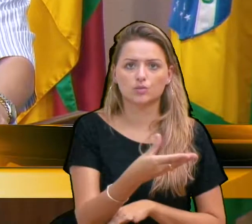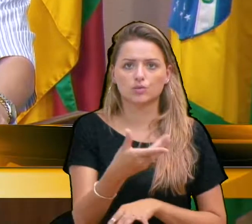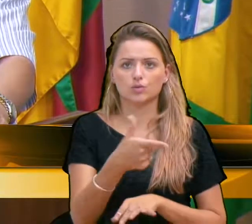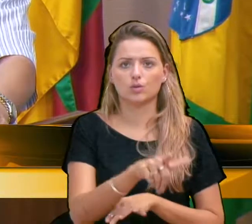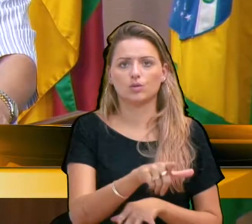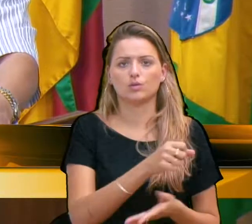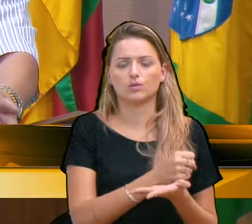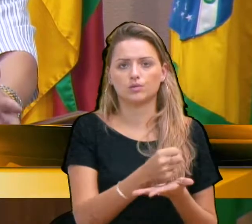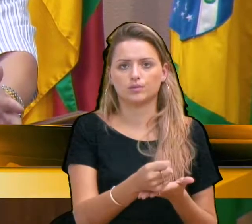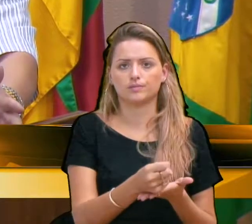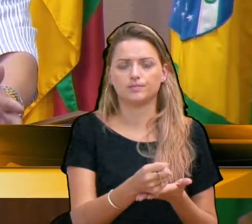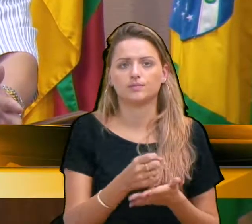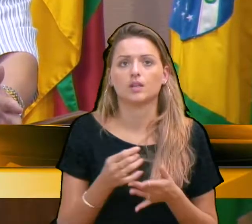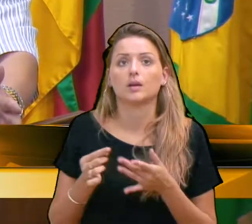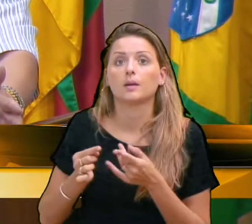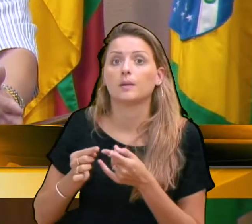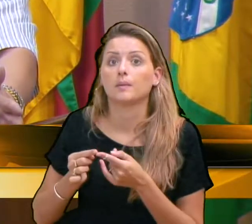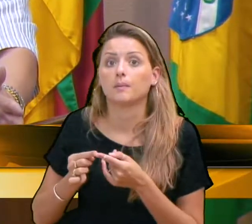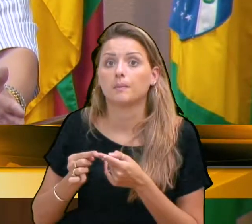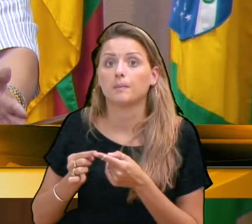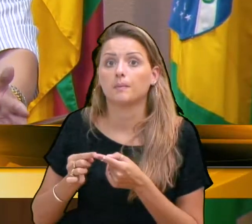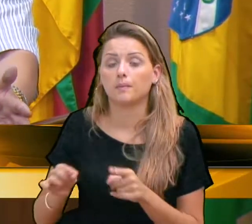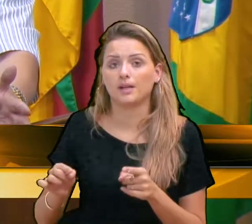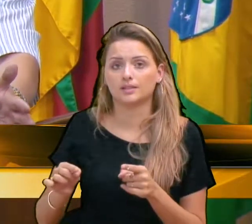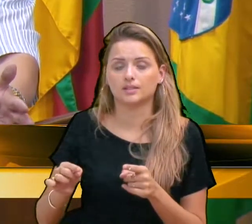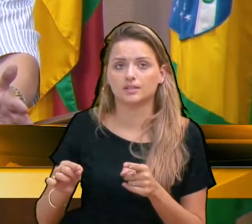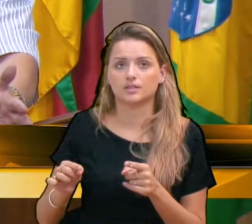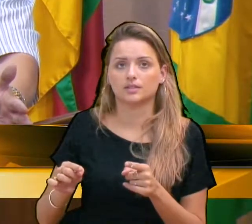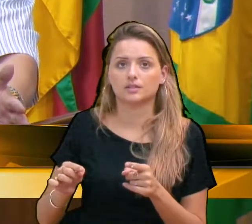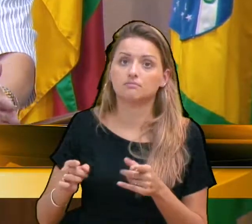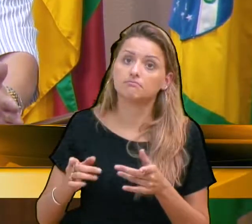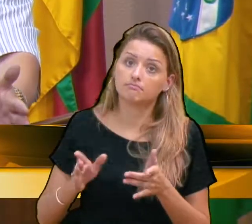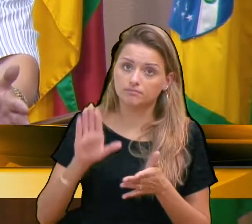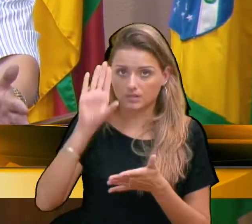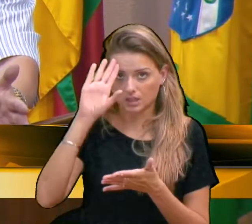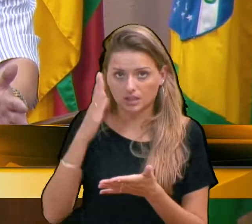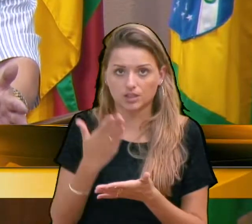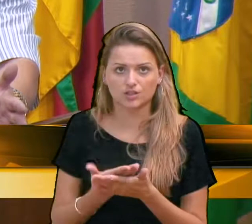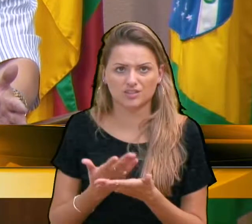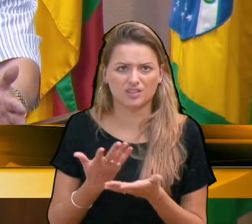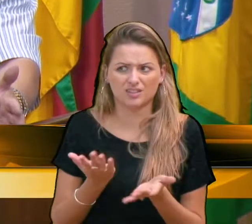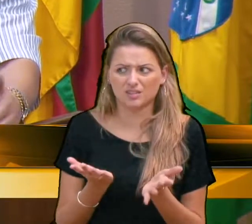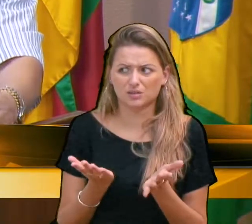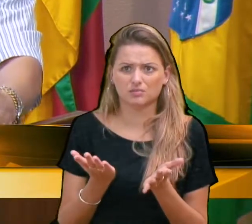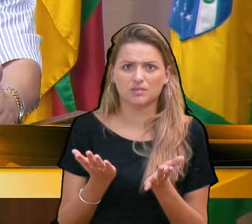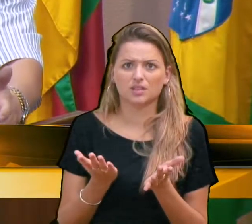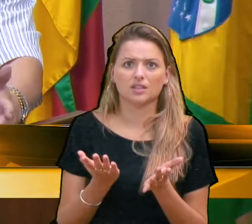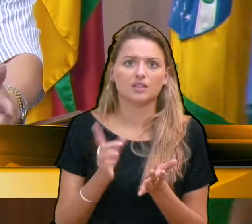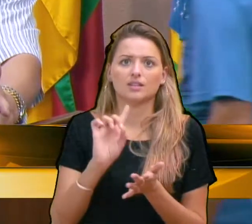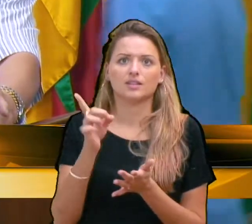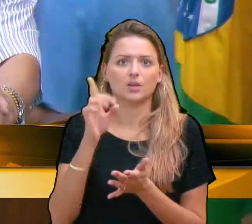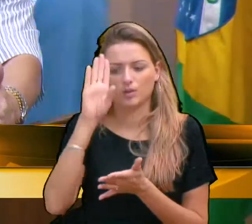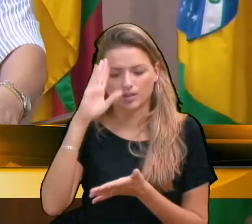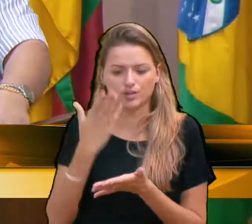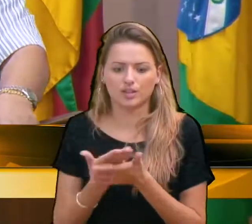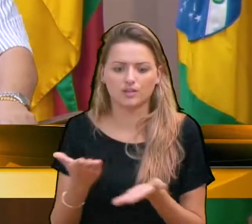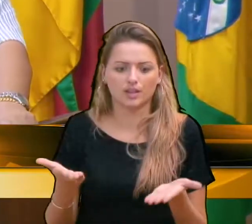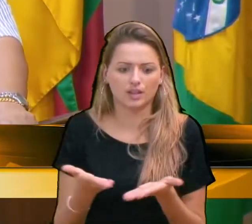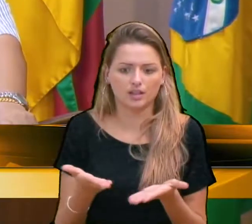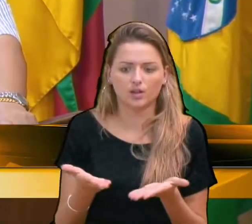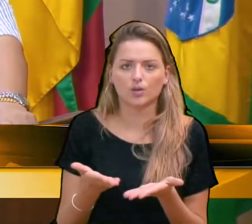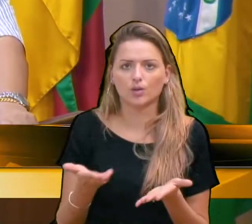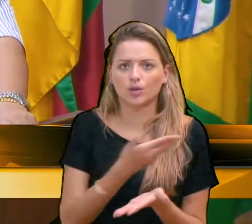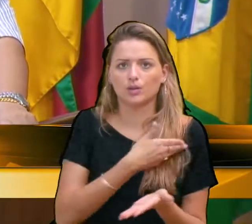convênio. Mas, de boa fé, ninguém imaginava que a atual organização ia